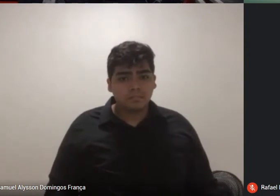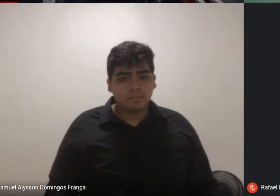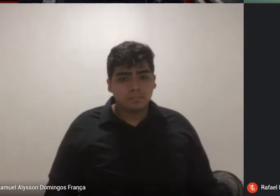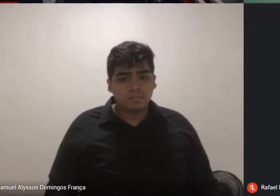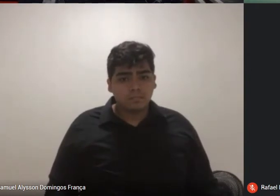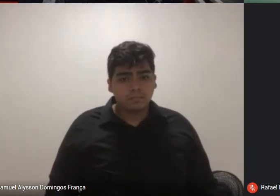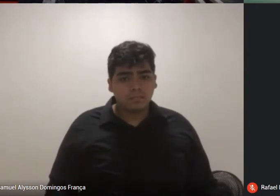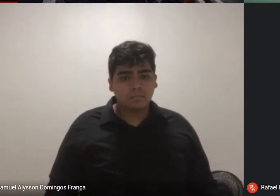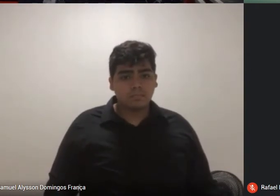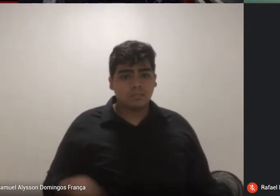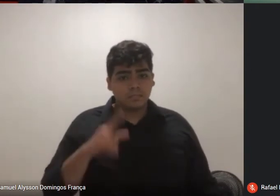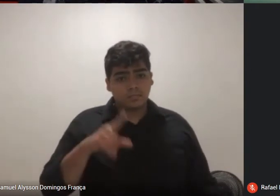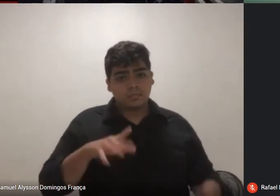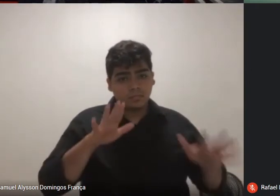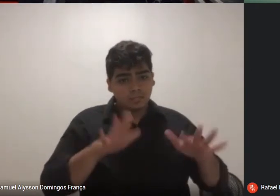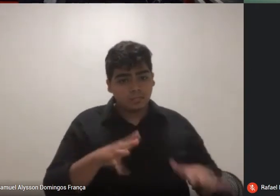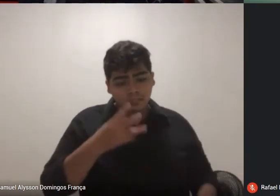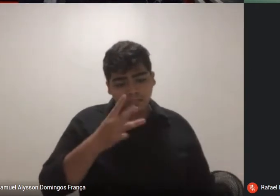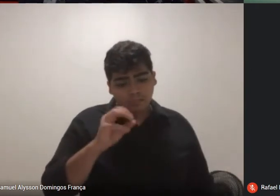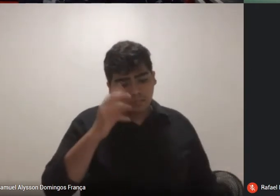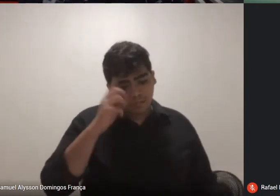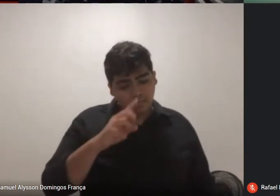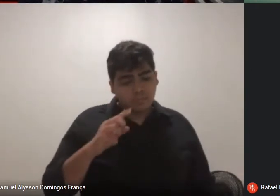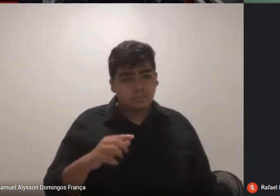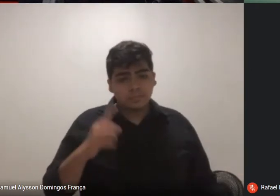6 meses.